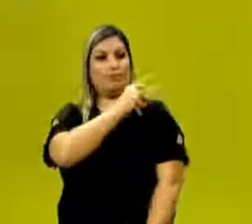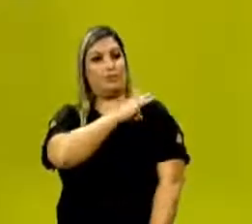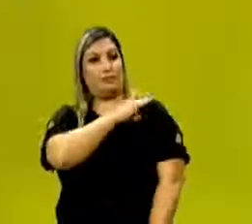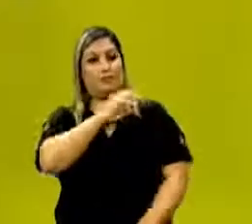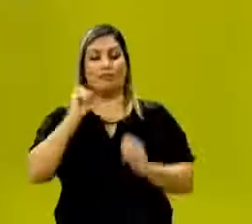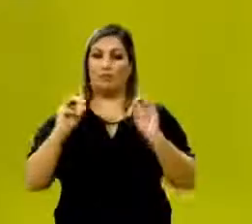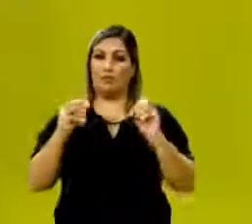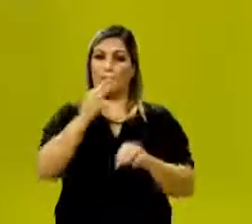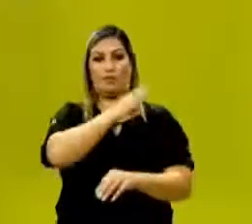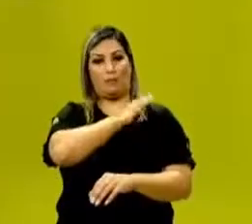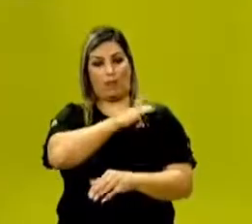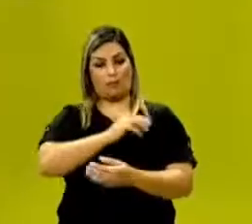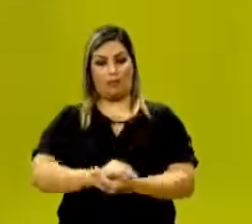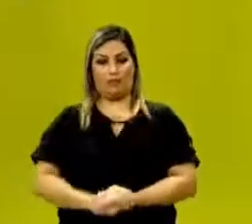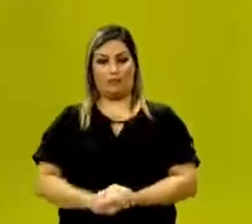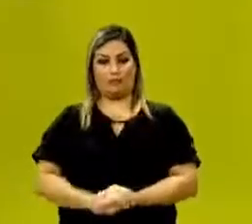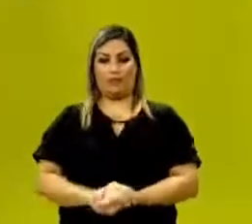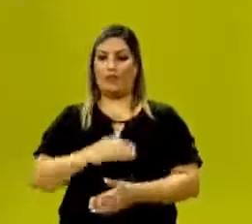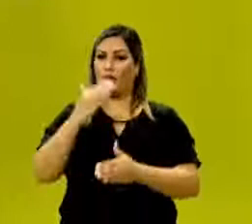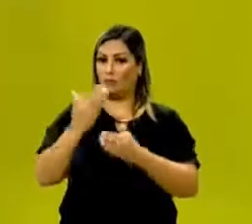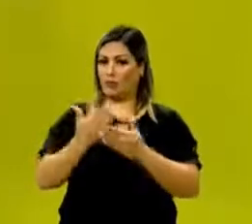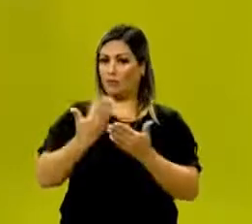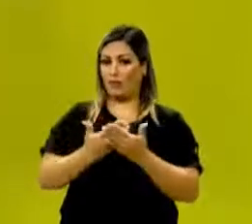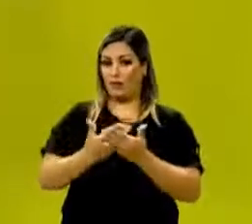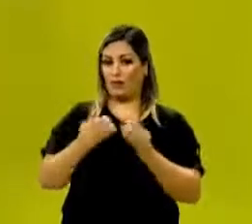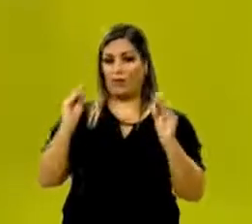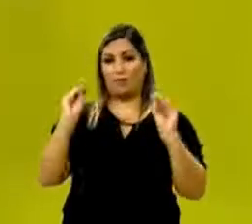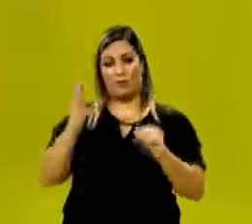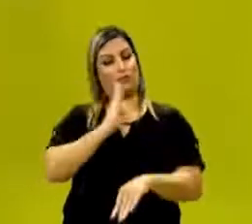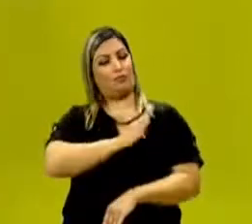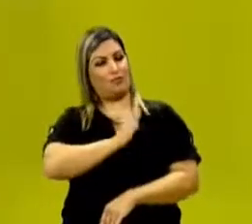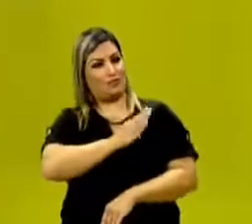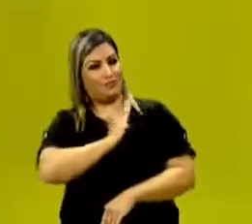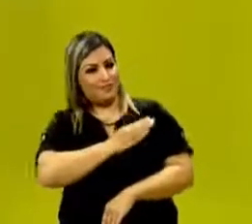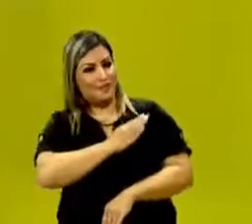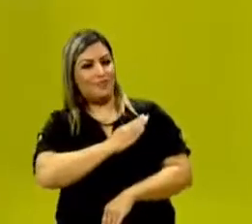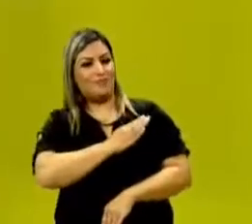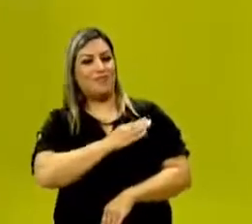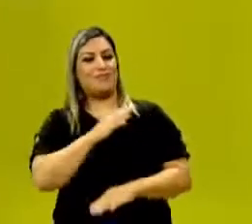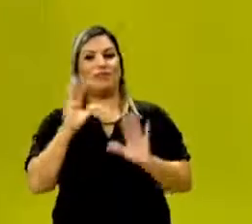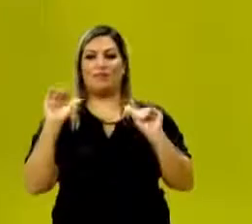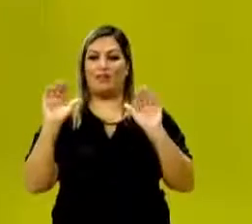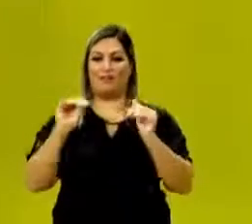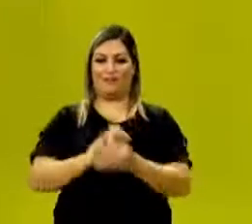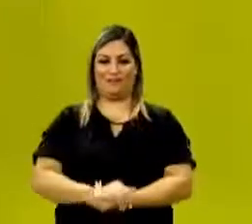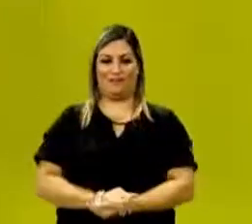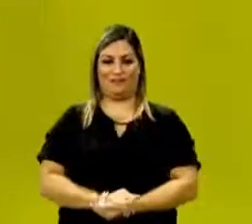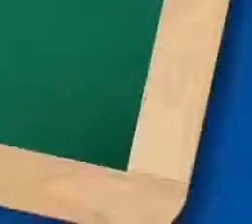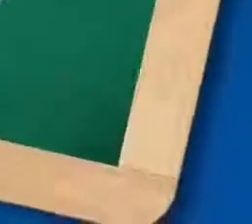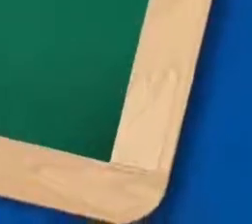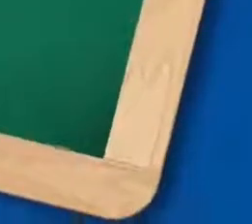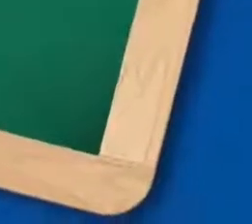terceira série do ensino médio. Até a próxima, beijo no coração e até mais. Fui!